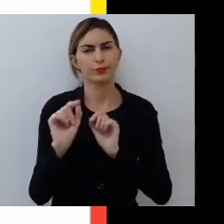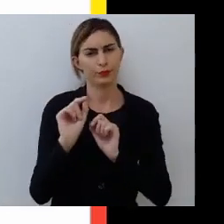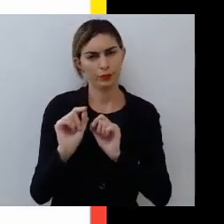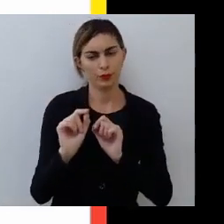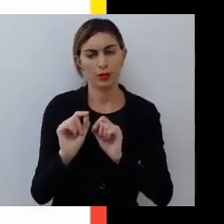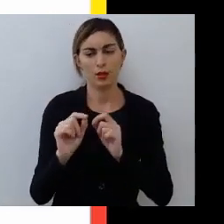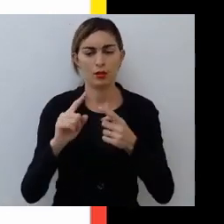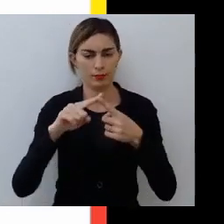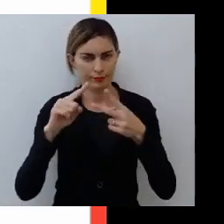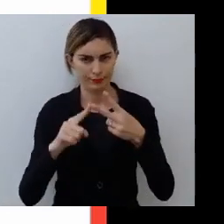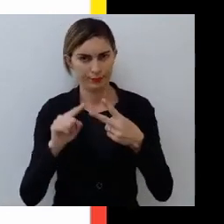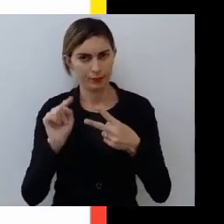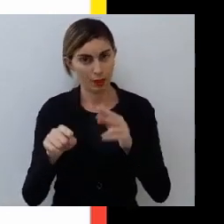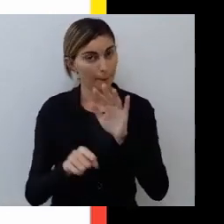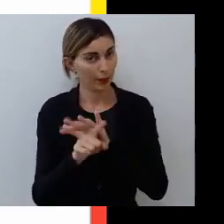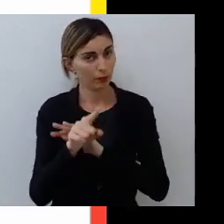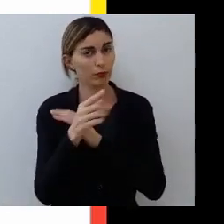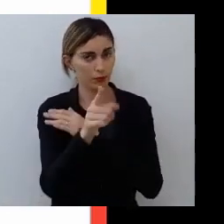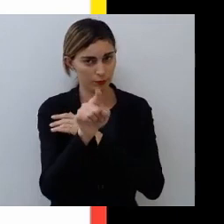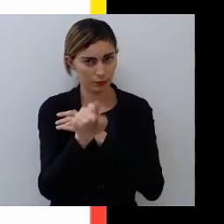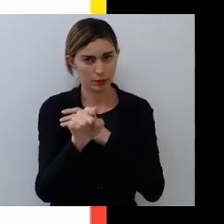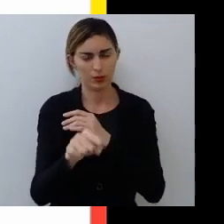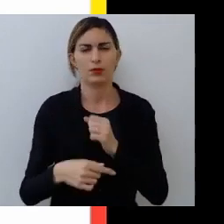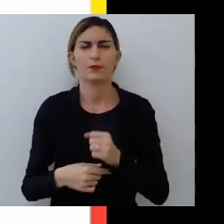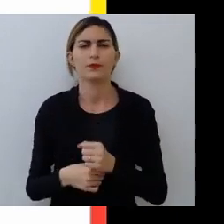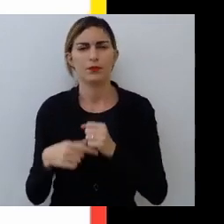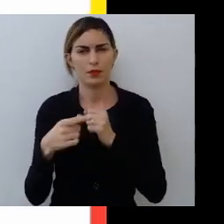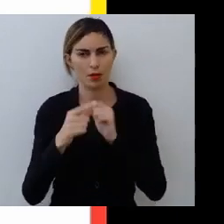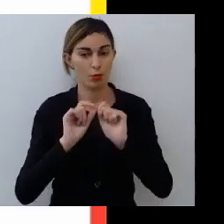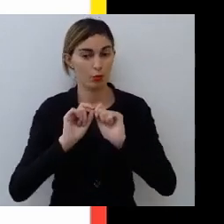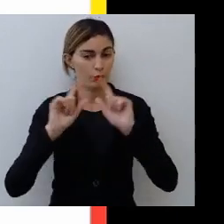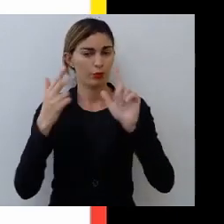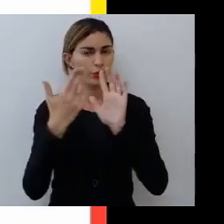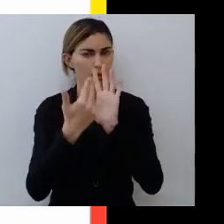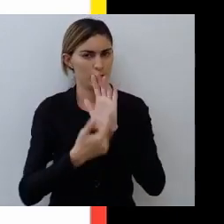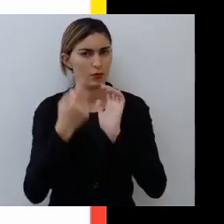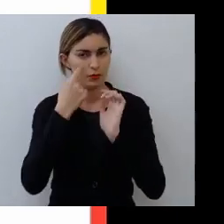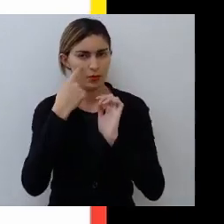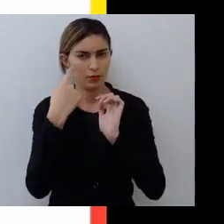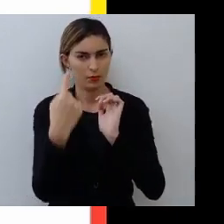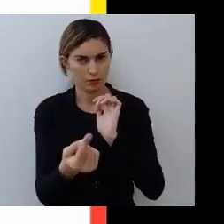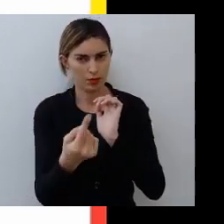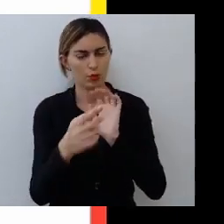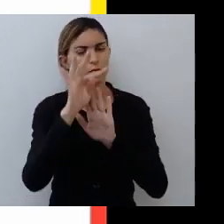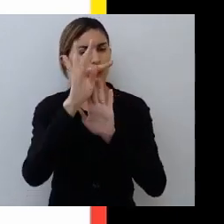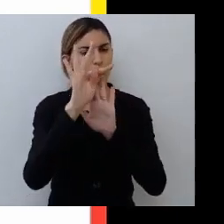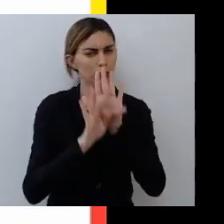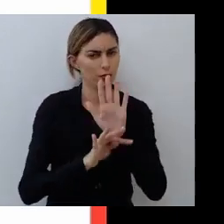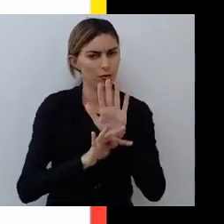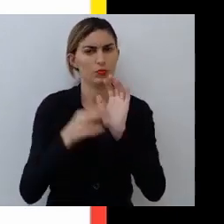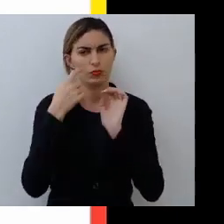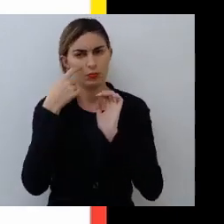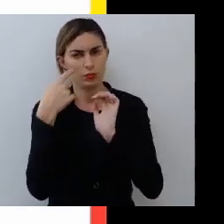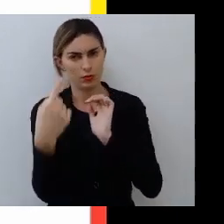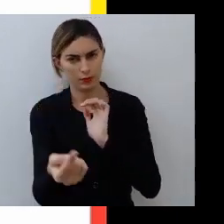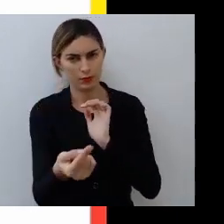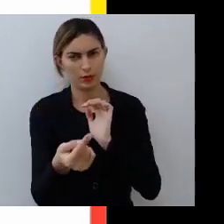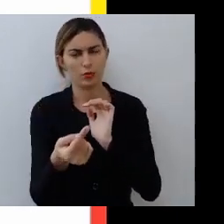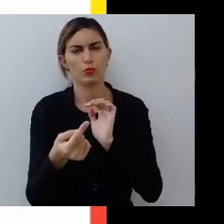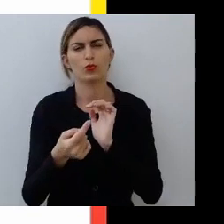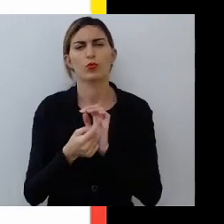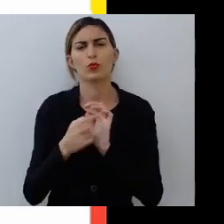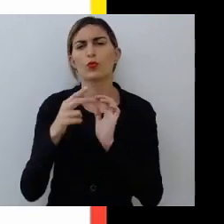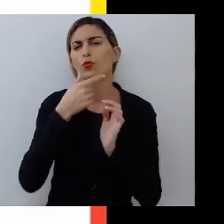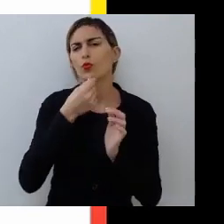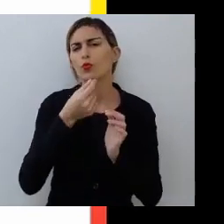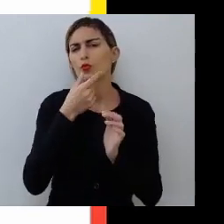Com base, ele está perguntando a você, com base naquela imagem que você viu, com base no texto que você já acompanhou, tá certo?